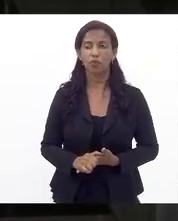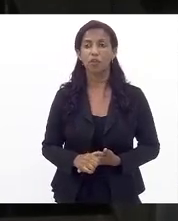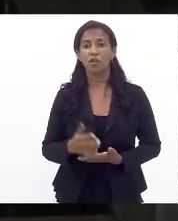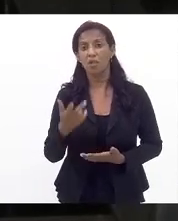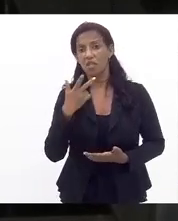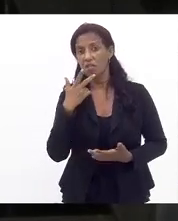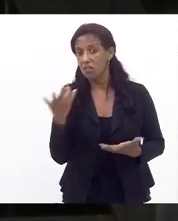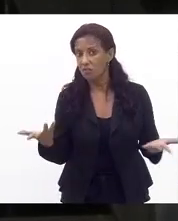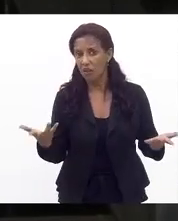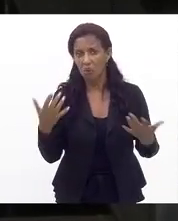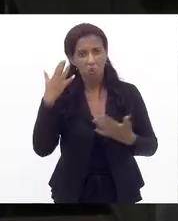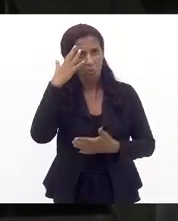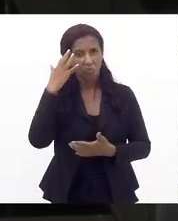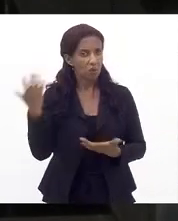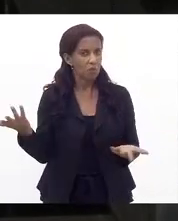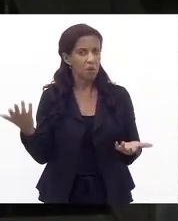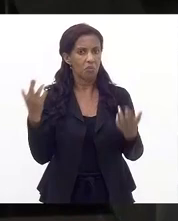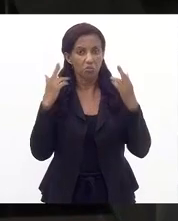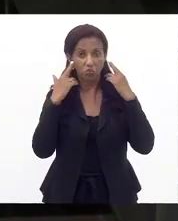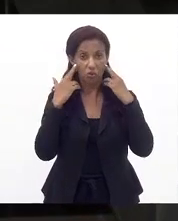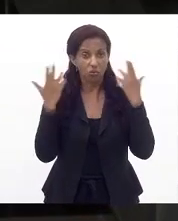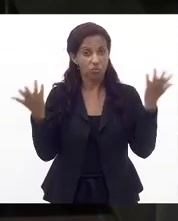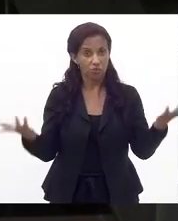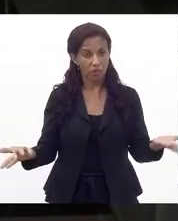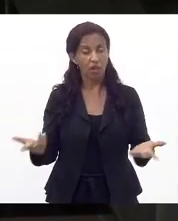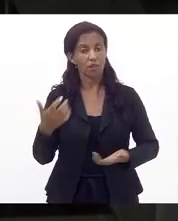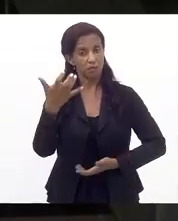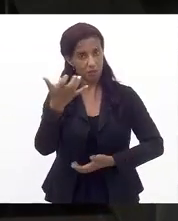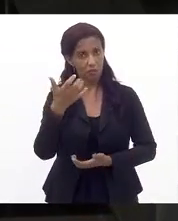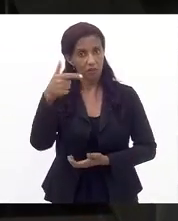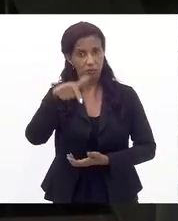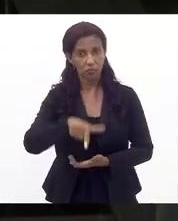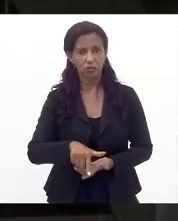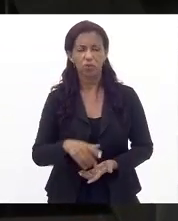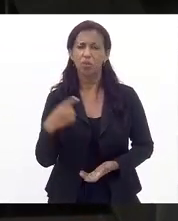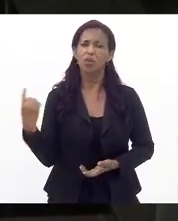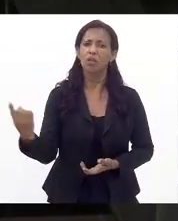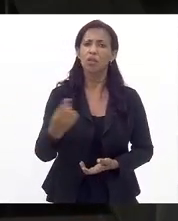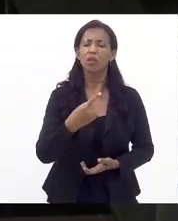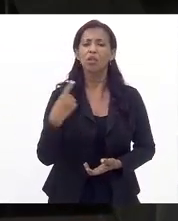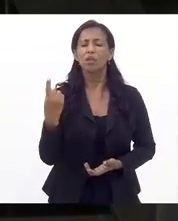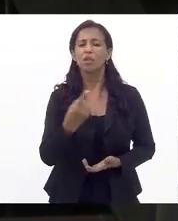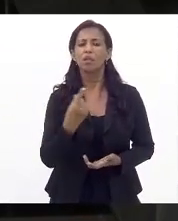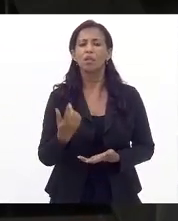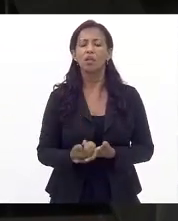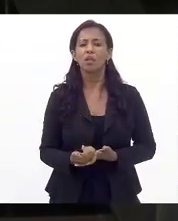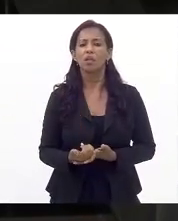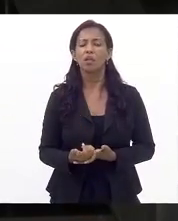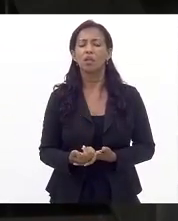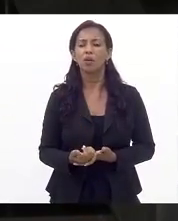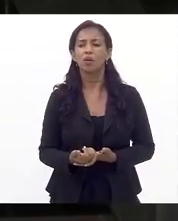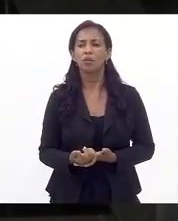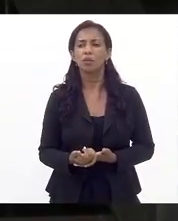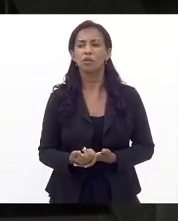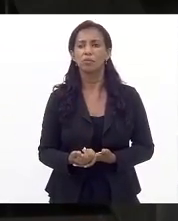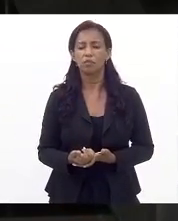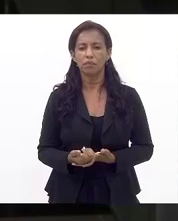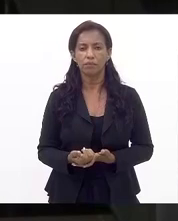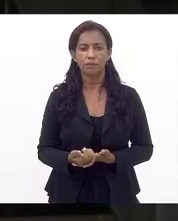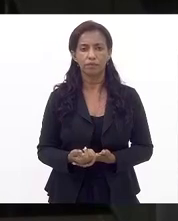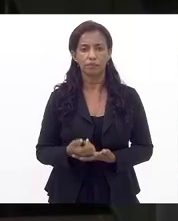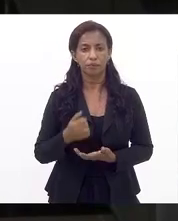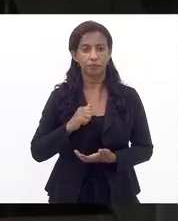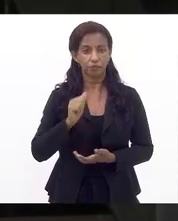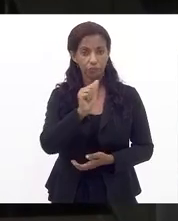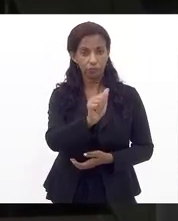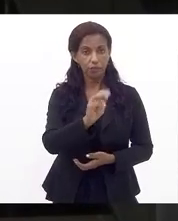mencionasse mencionou eu posso não ter ouvido peço desculpa mas é importante ouvir na sua audiência pública que nós equacionamos a pronto tento a questão